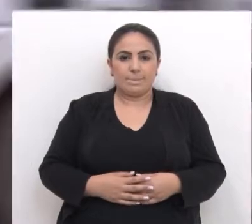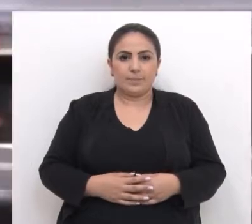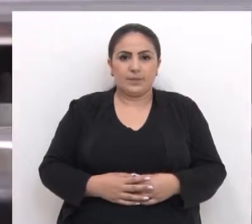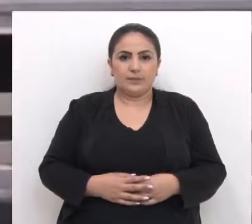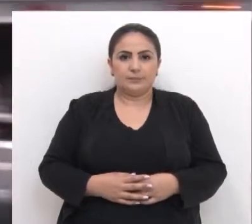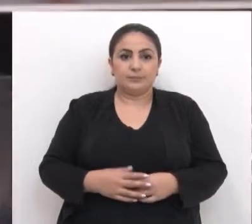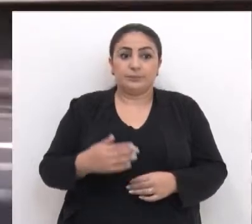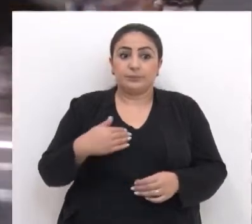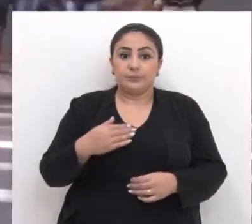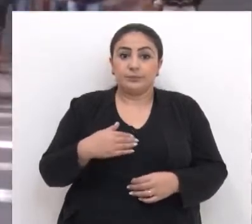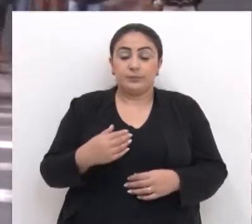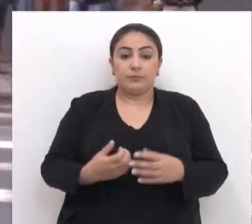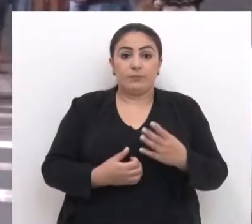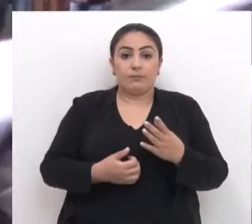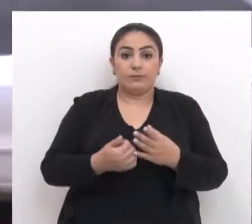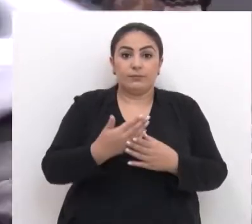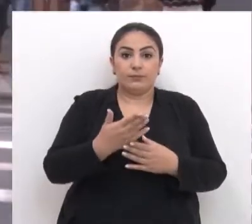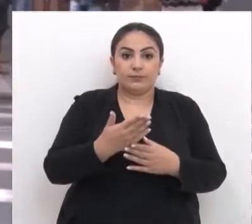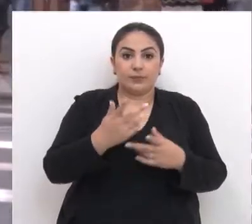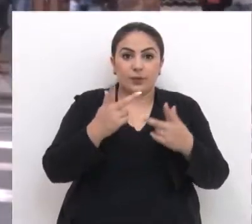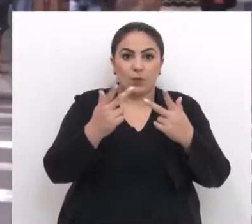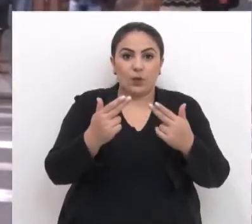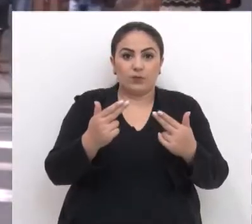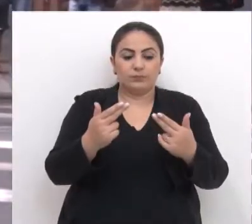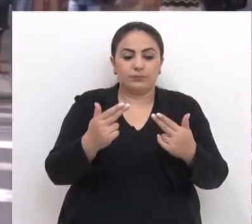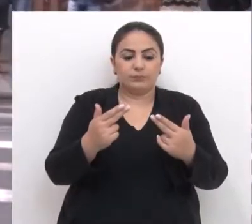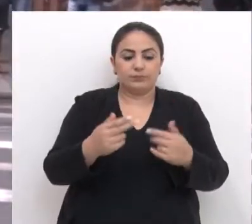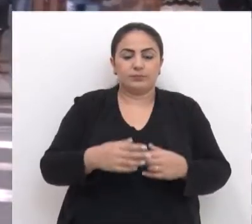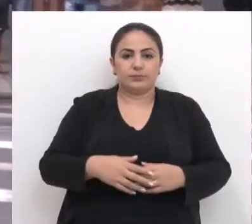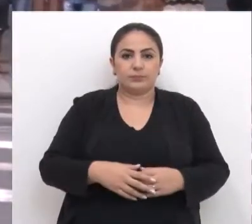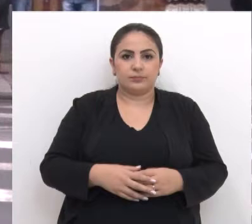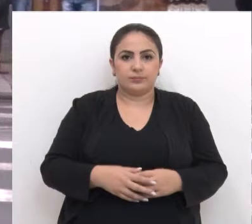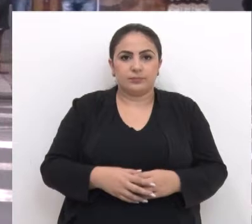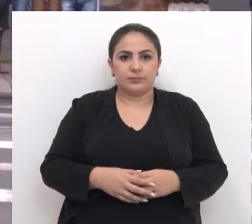E eu criei um